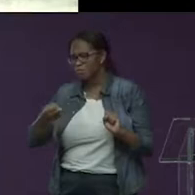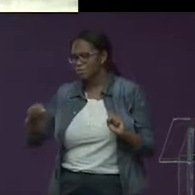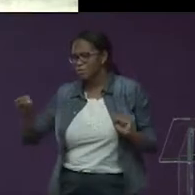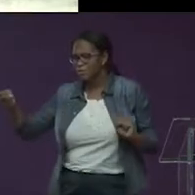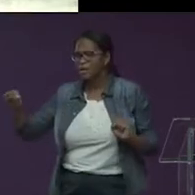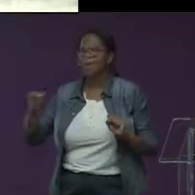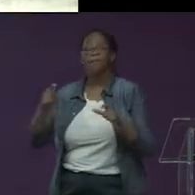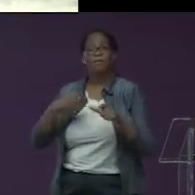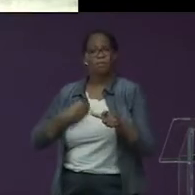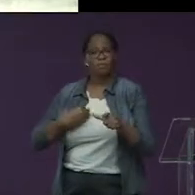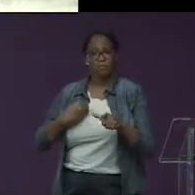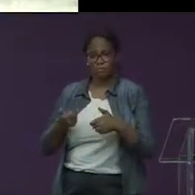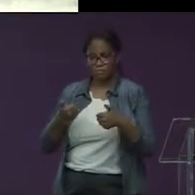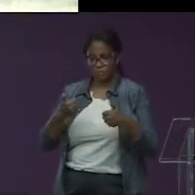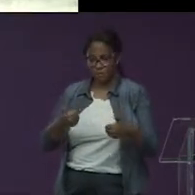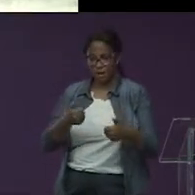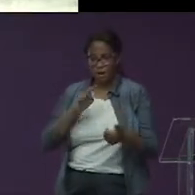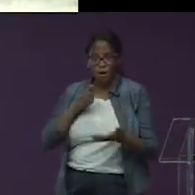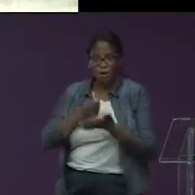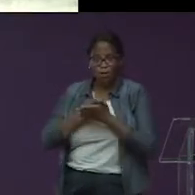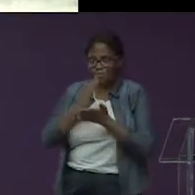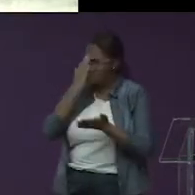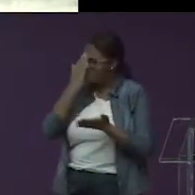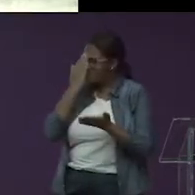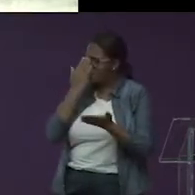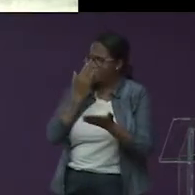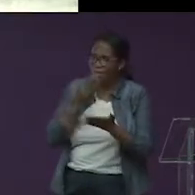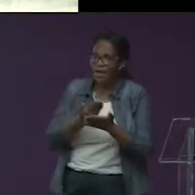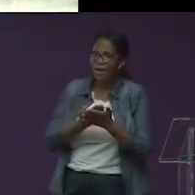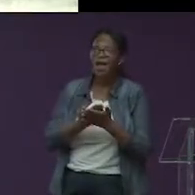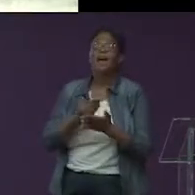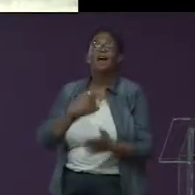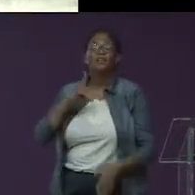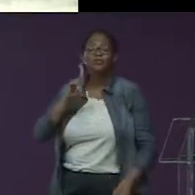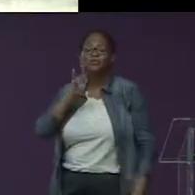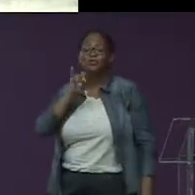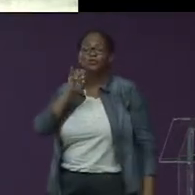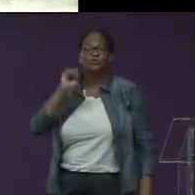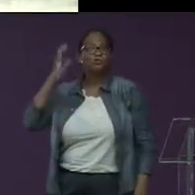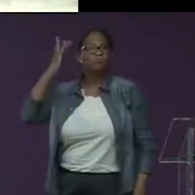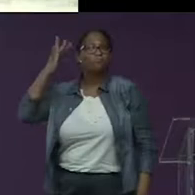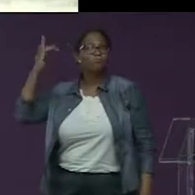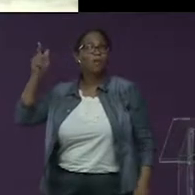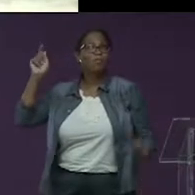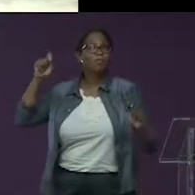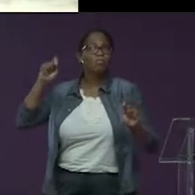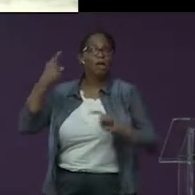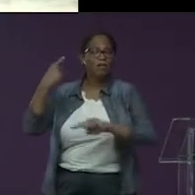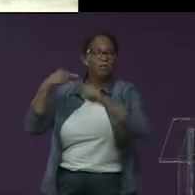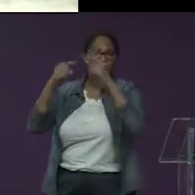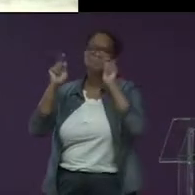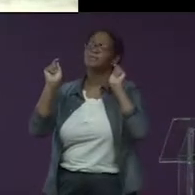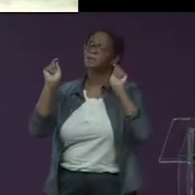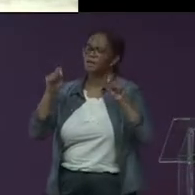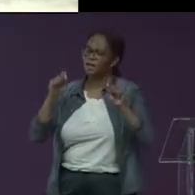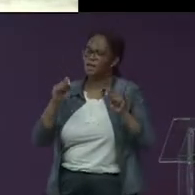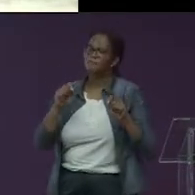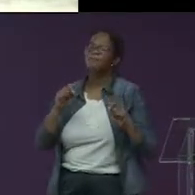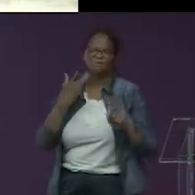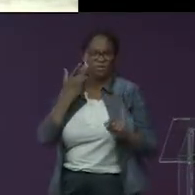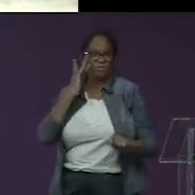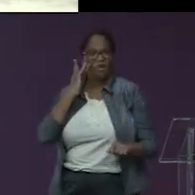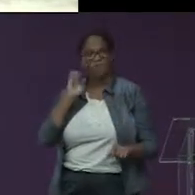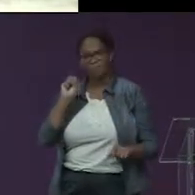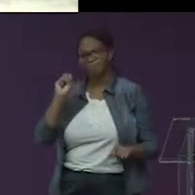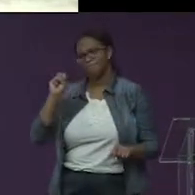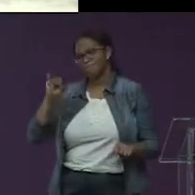oportunidade, existe, e devemos acreditar que dias melhores é possível acontecer. Eu acho que